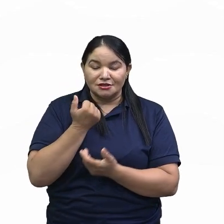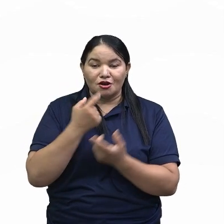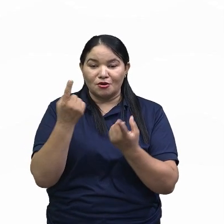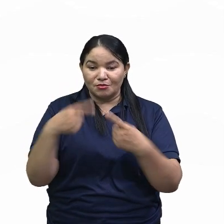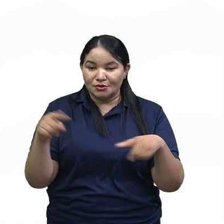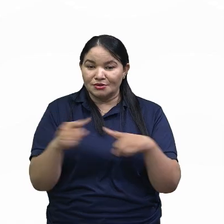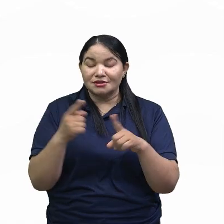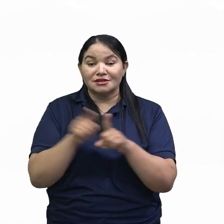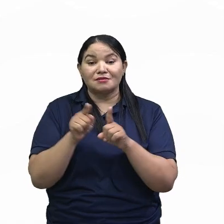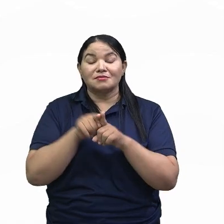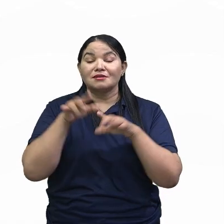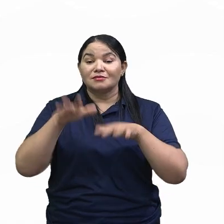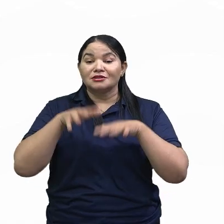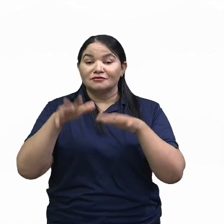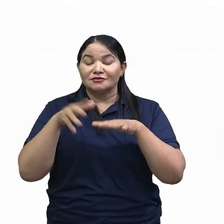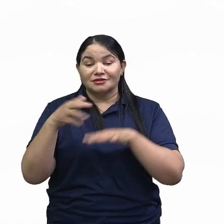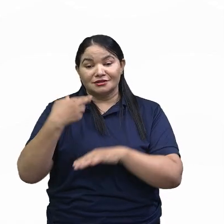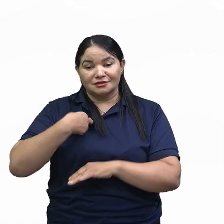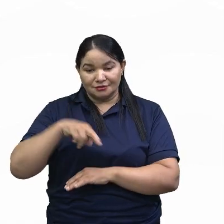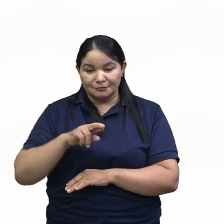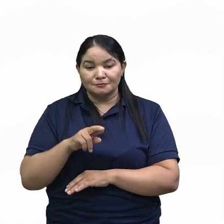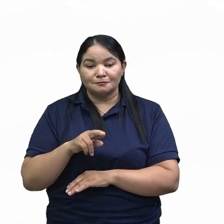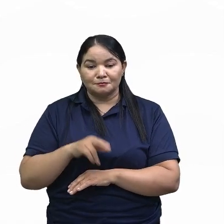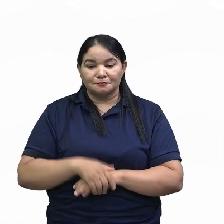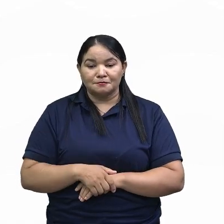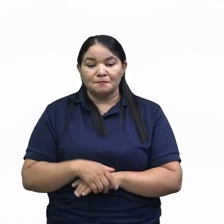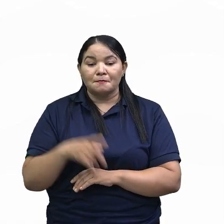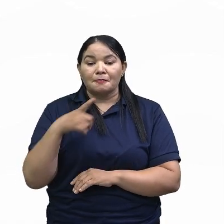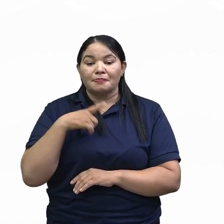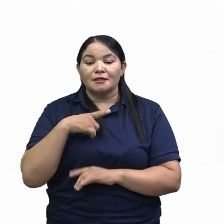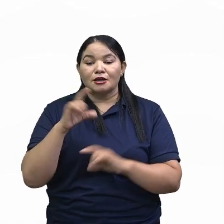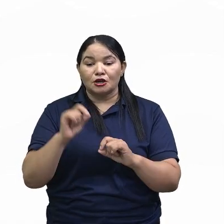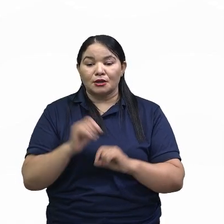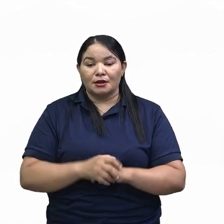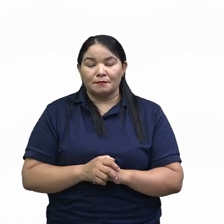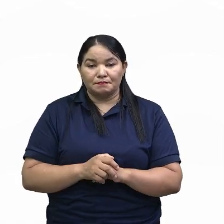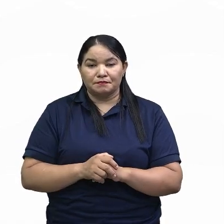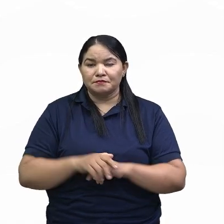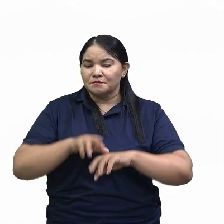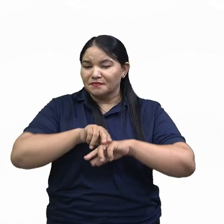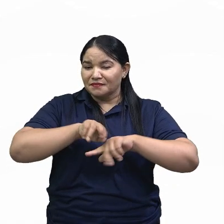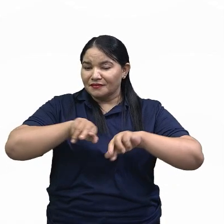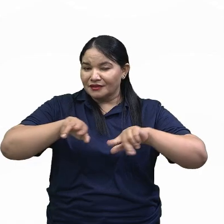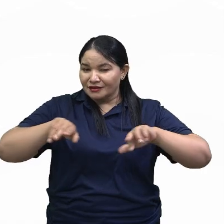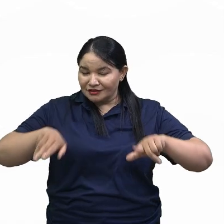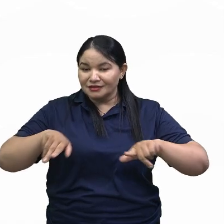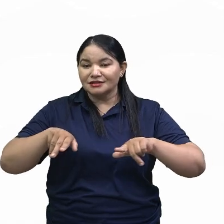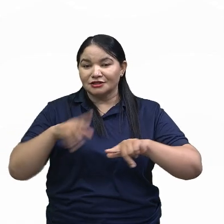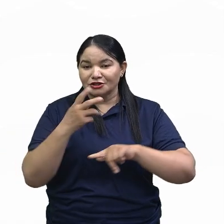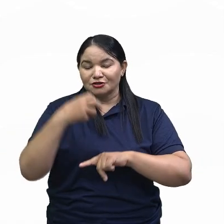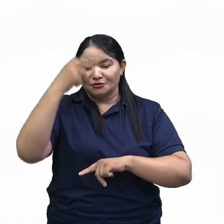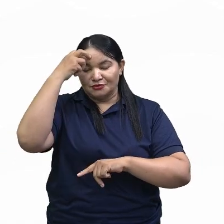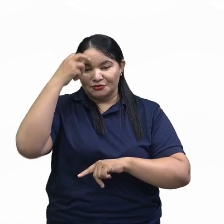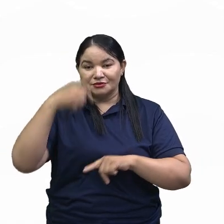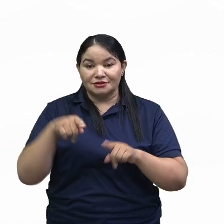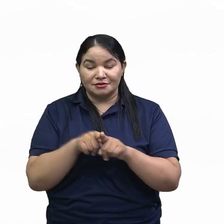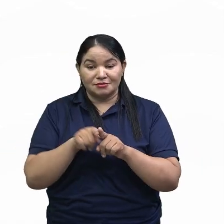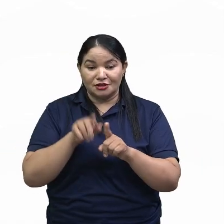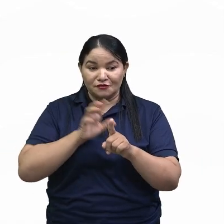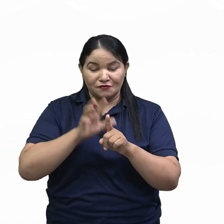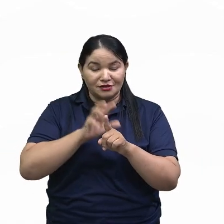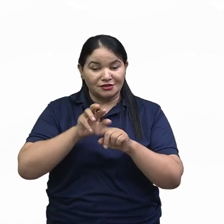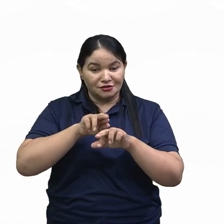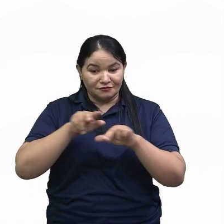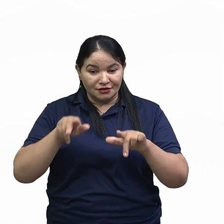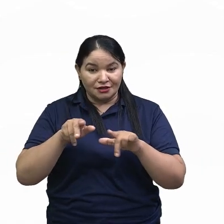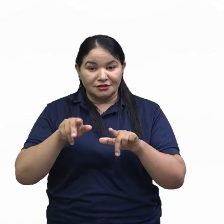as manifestações religiosas. Então, a gente tem um rico caldeirão cultural no Brasil, né, influência